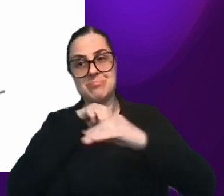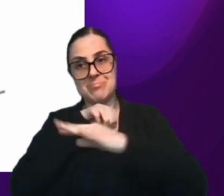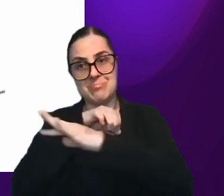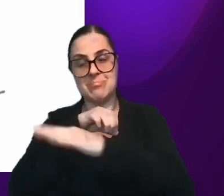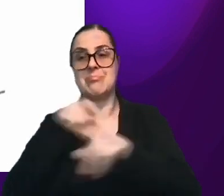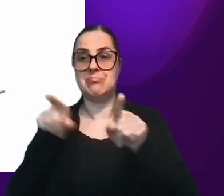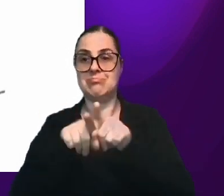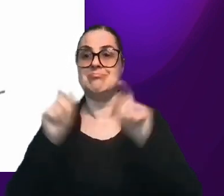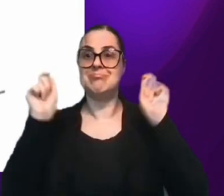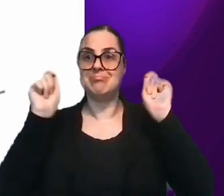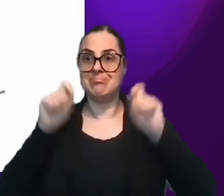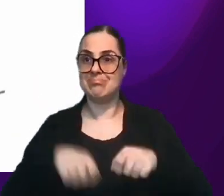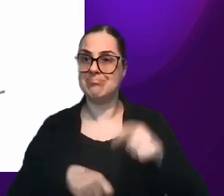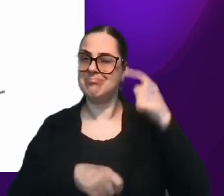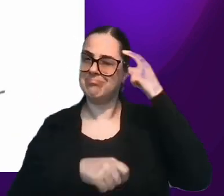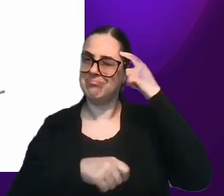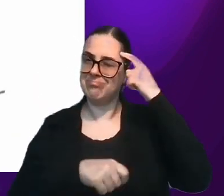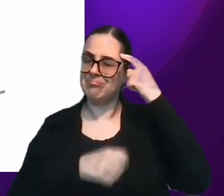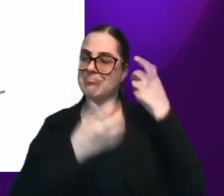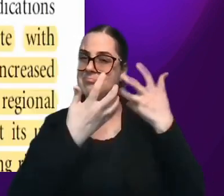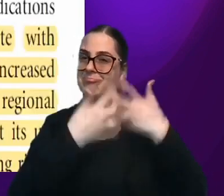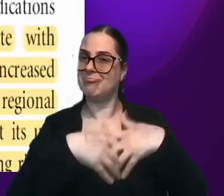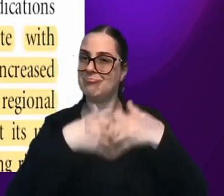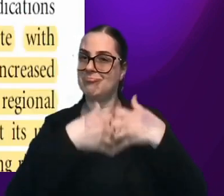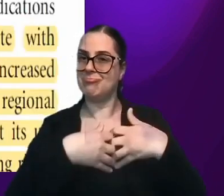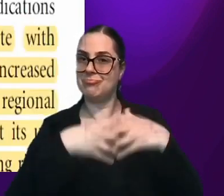raciocinar especificamente com o sistema deles.